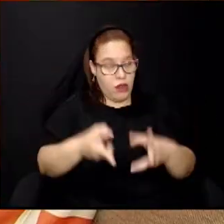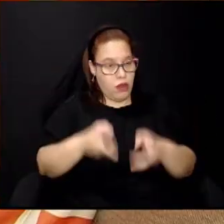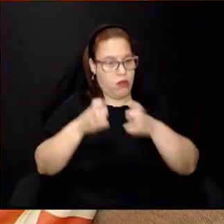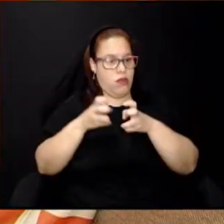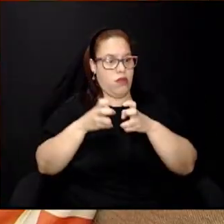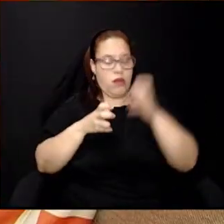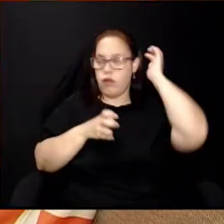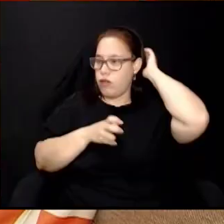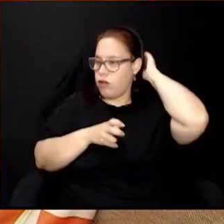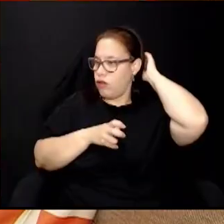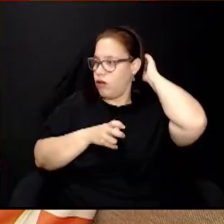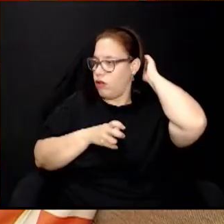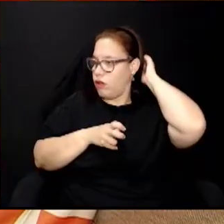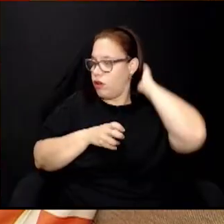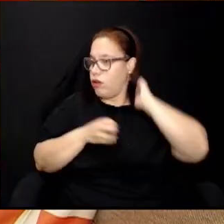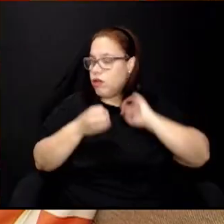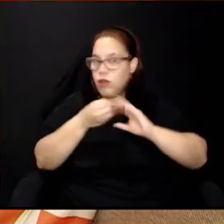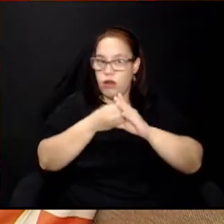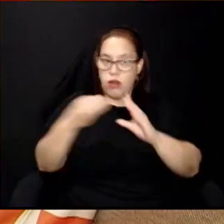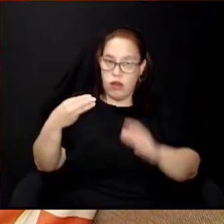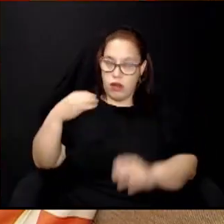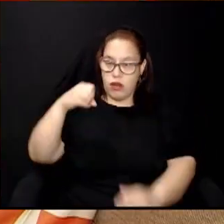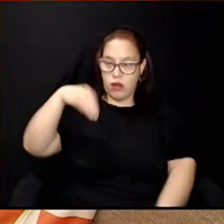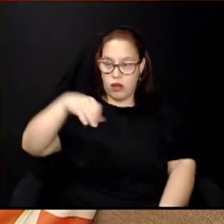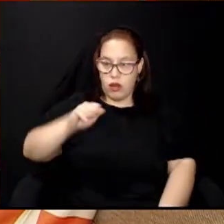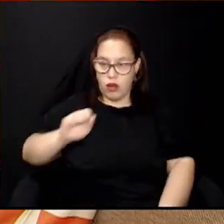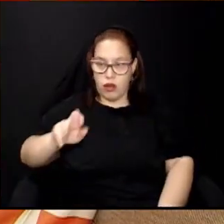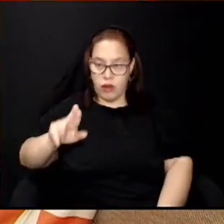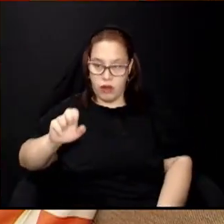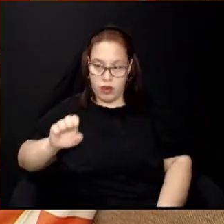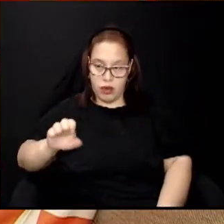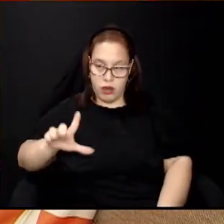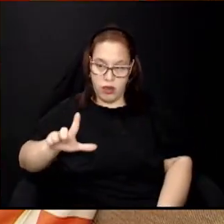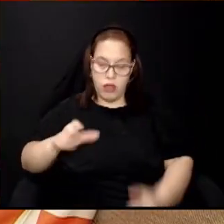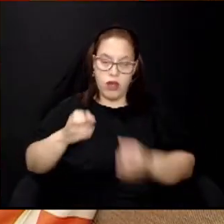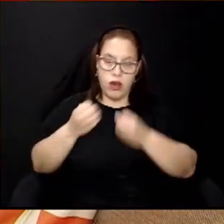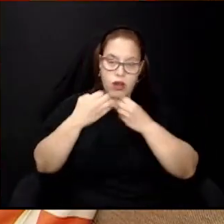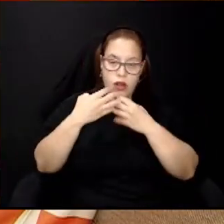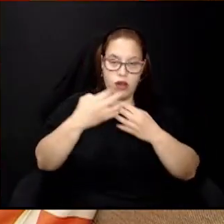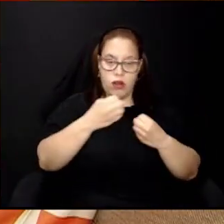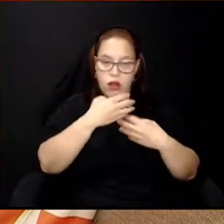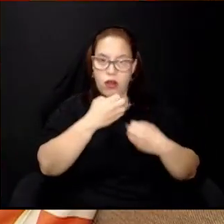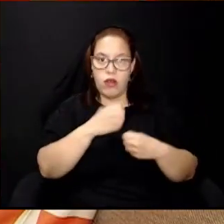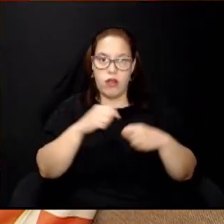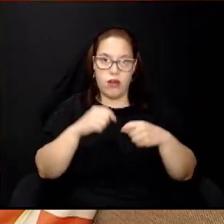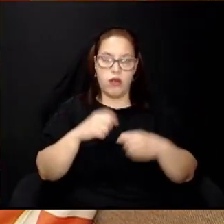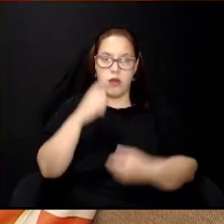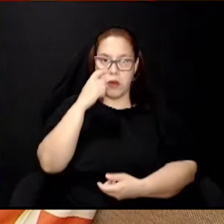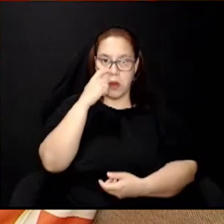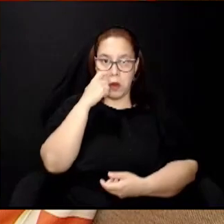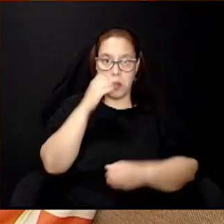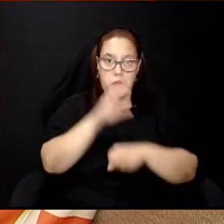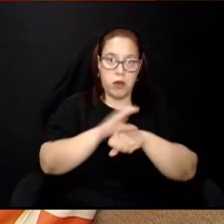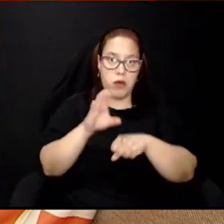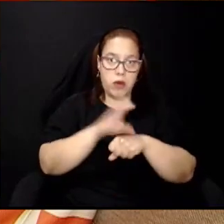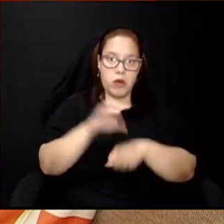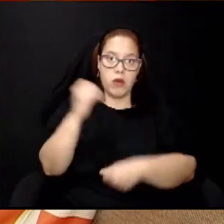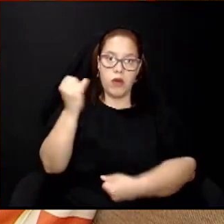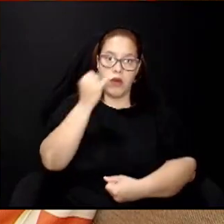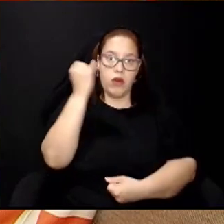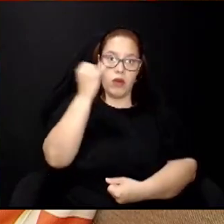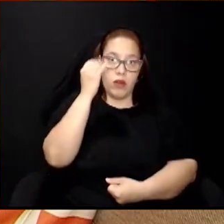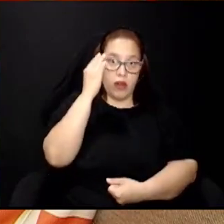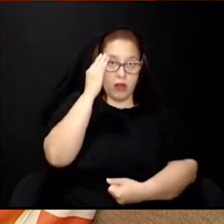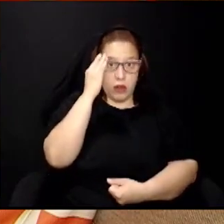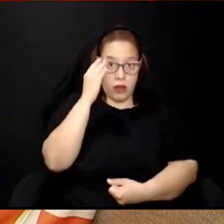as características no Miguel. Então, cada aula que eu tinha, e foi um curso muito importante, porque assim, teve